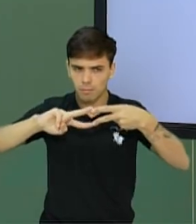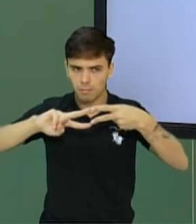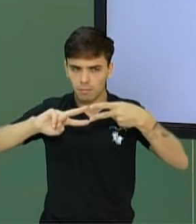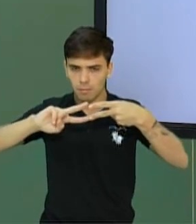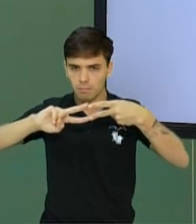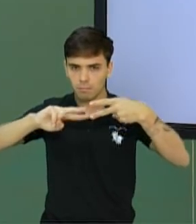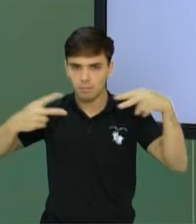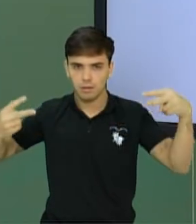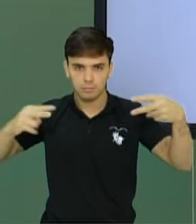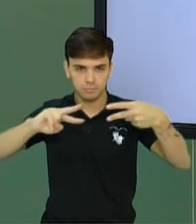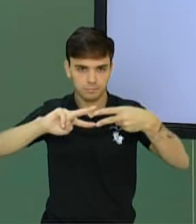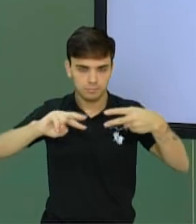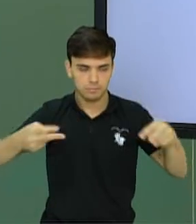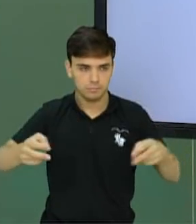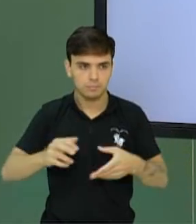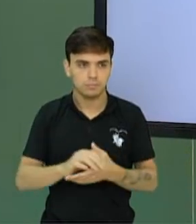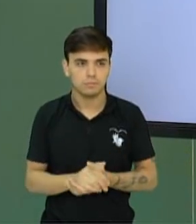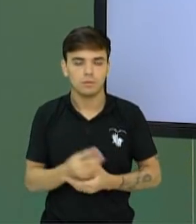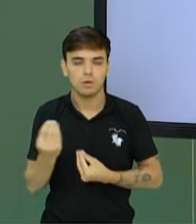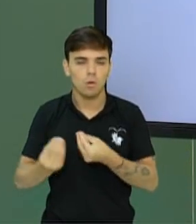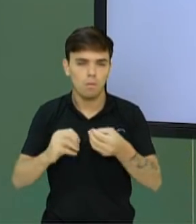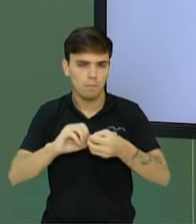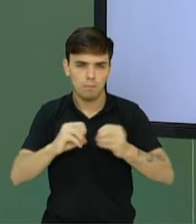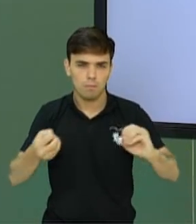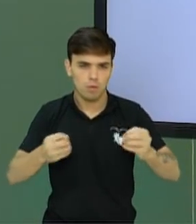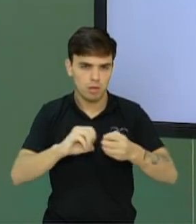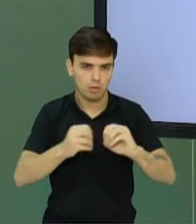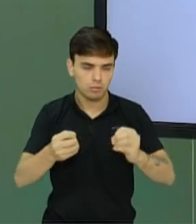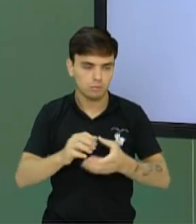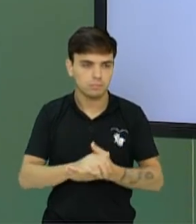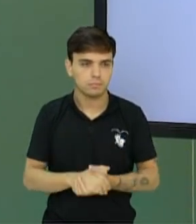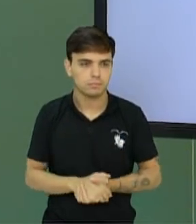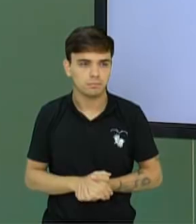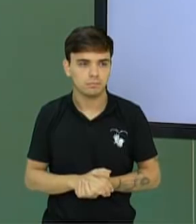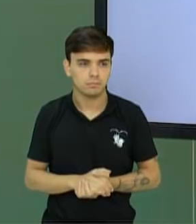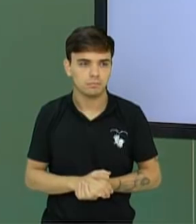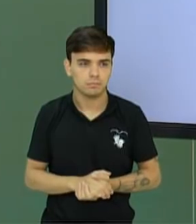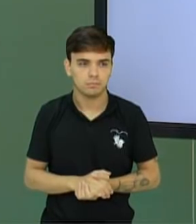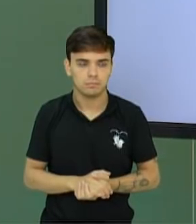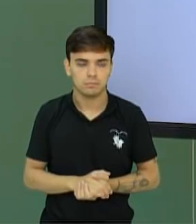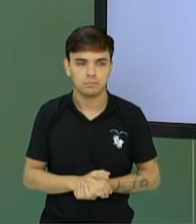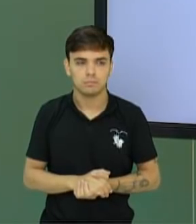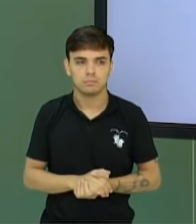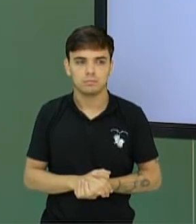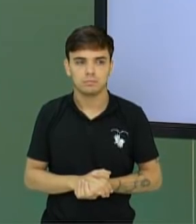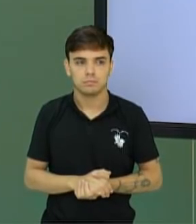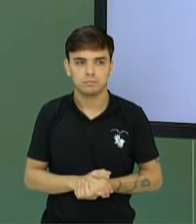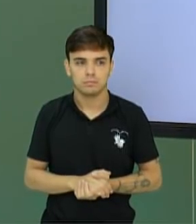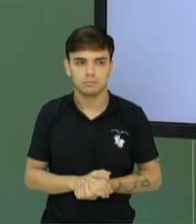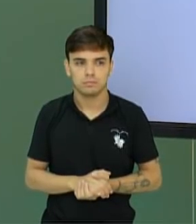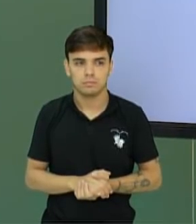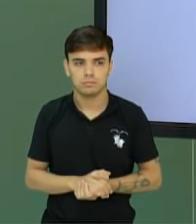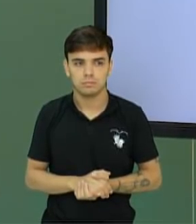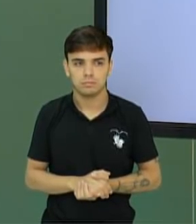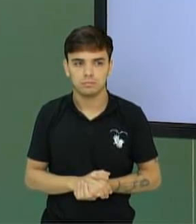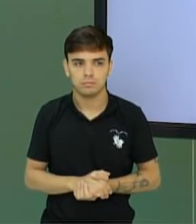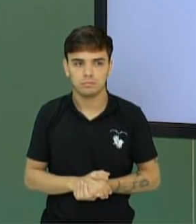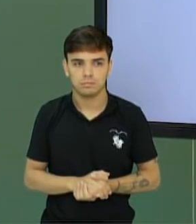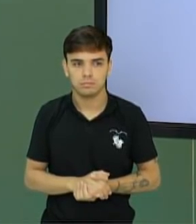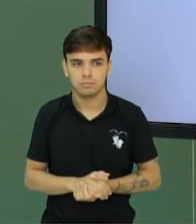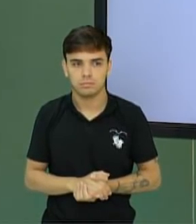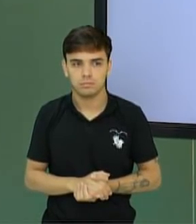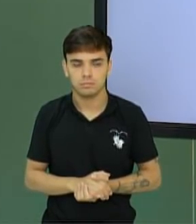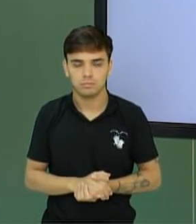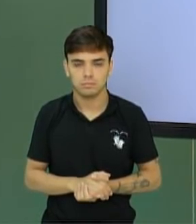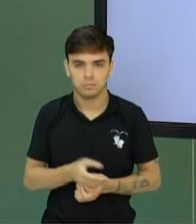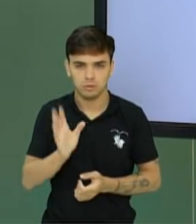Olha como ficaria a molécula de DNA. Ó, vocês já viram essa